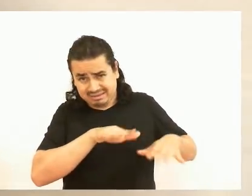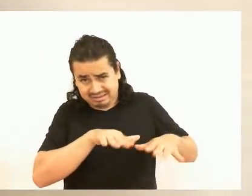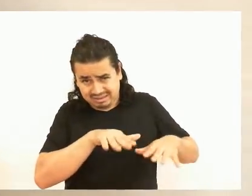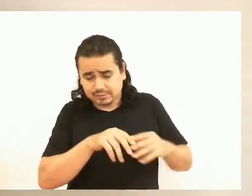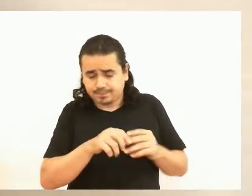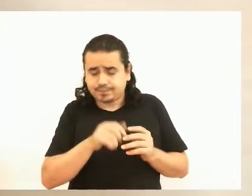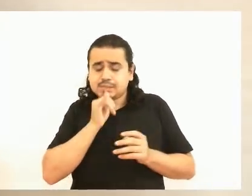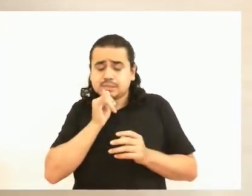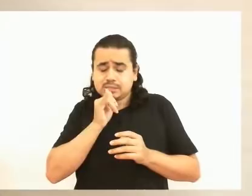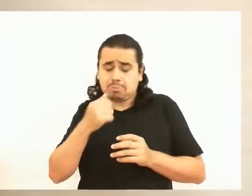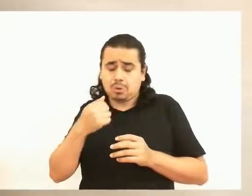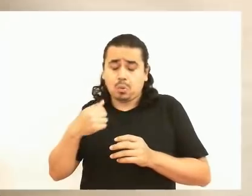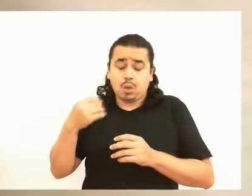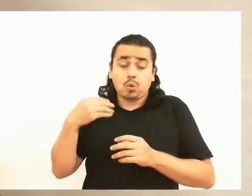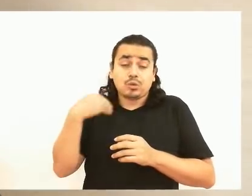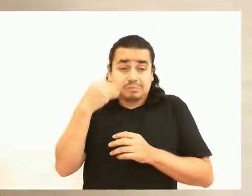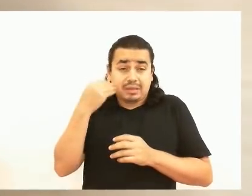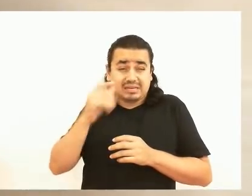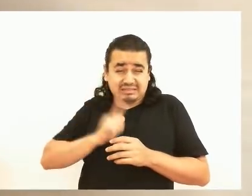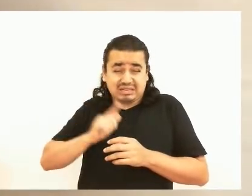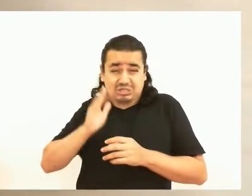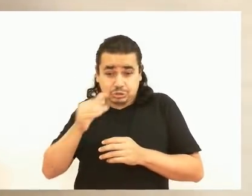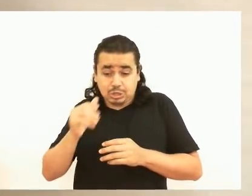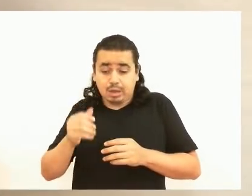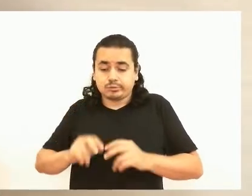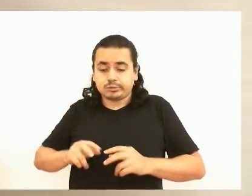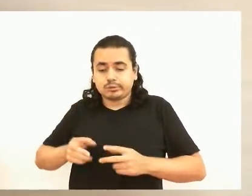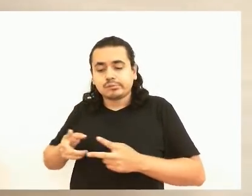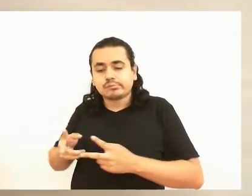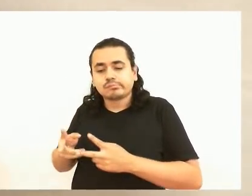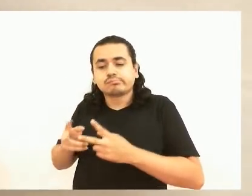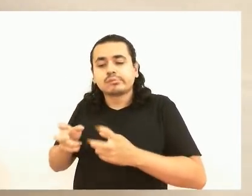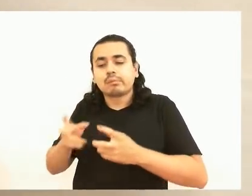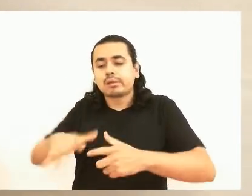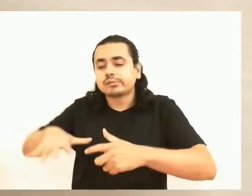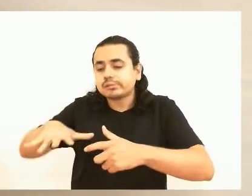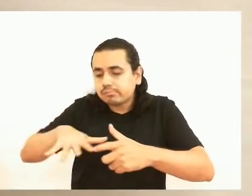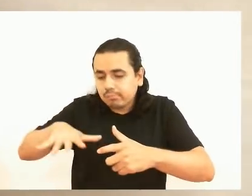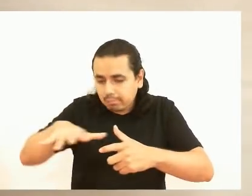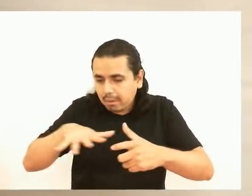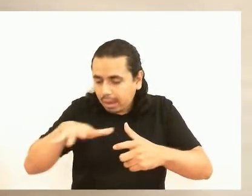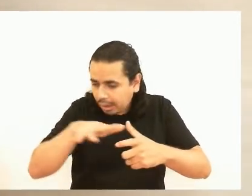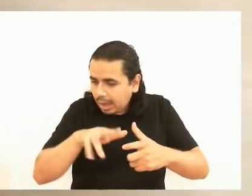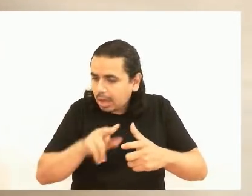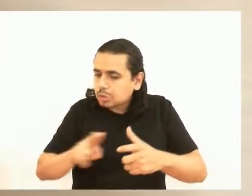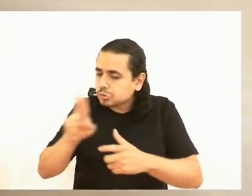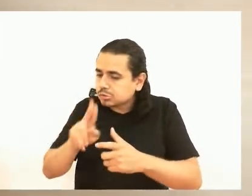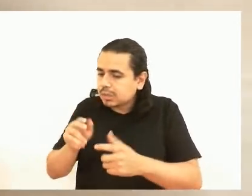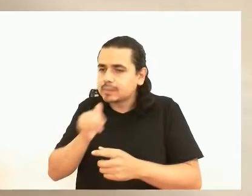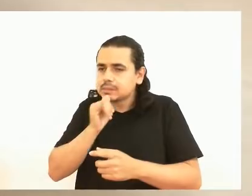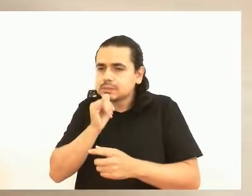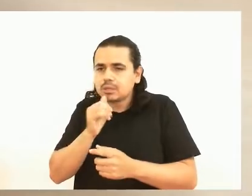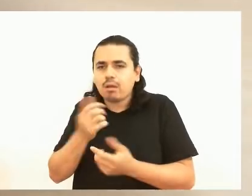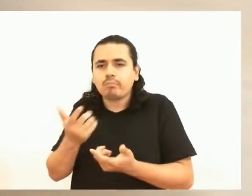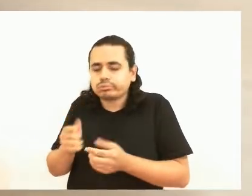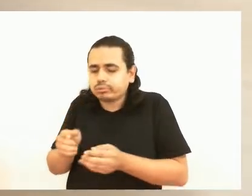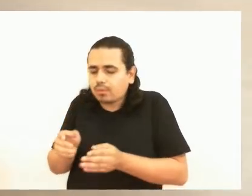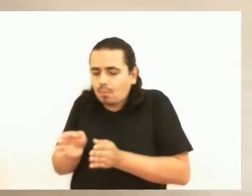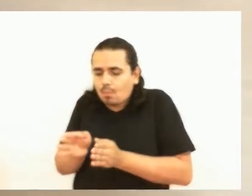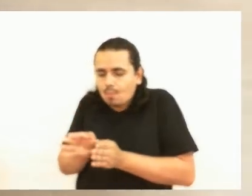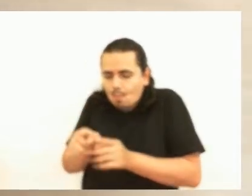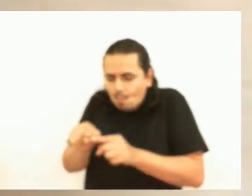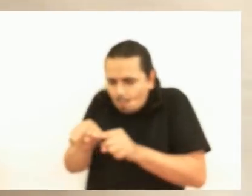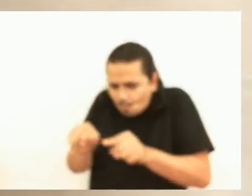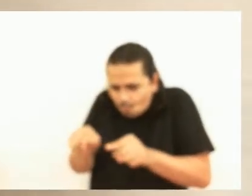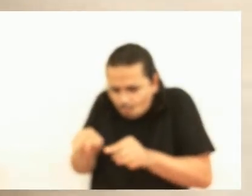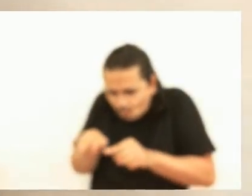se eu já tive uma experiência de explorar o espaço em espaços em lugares muito apertado em frestas por exemplo se a gente